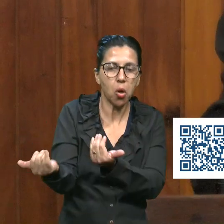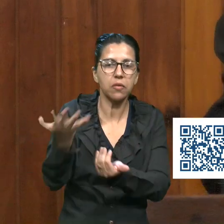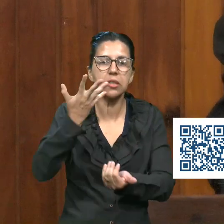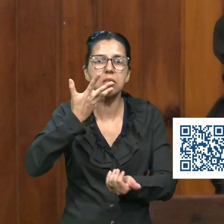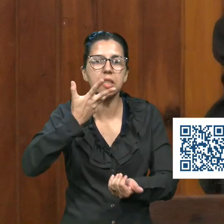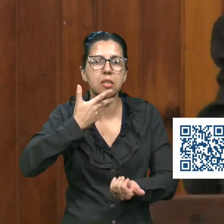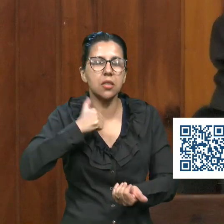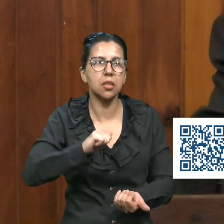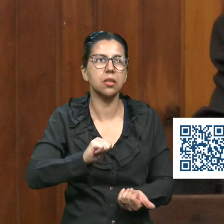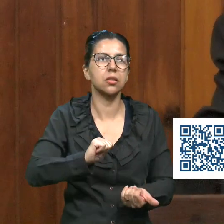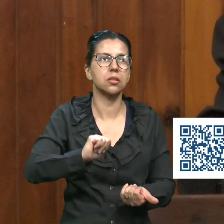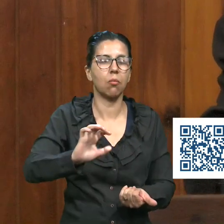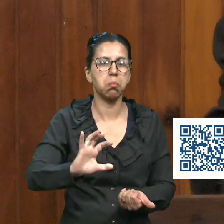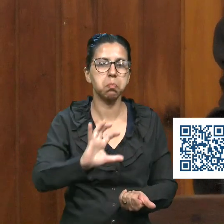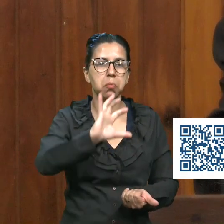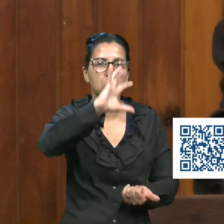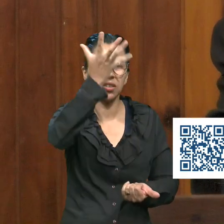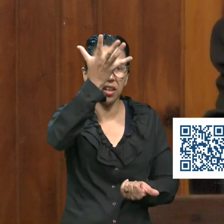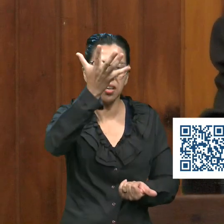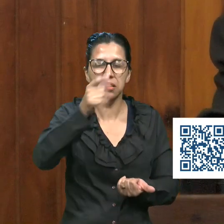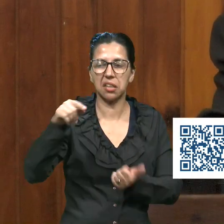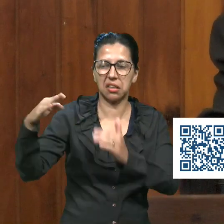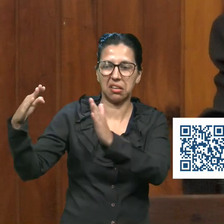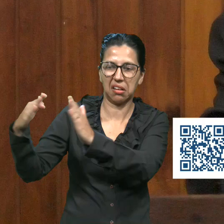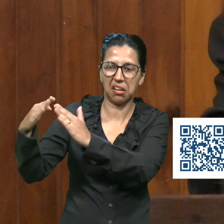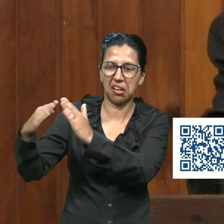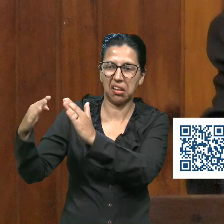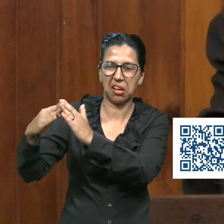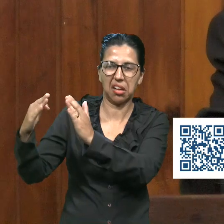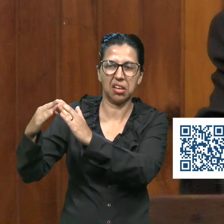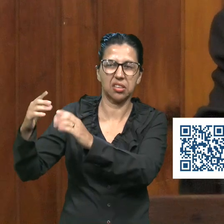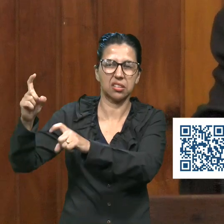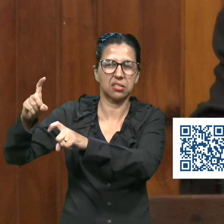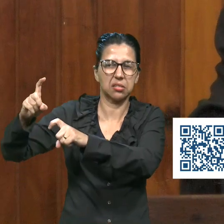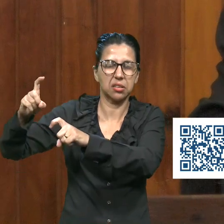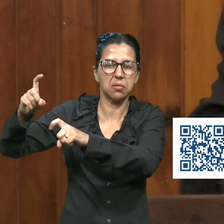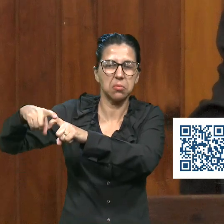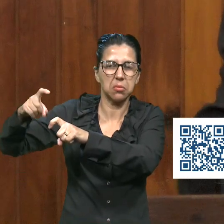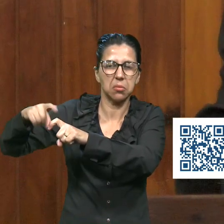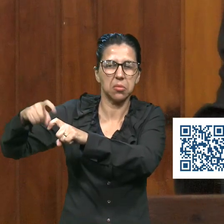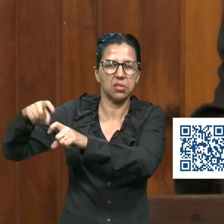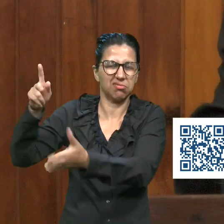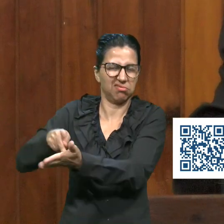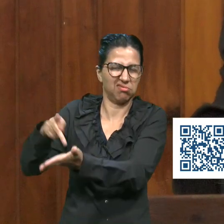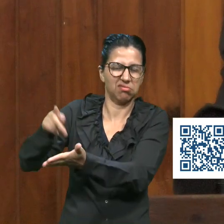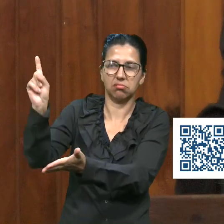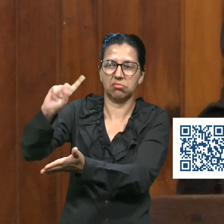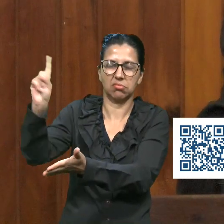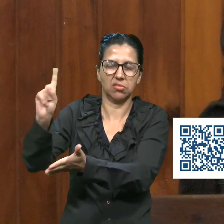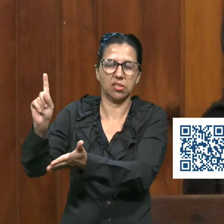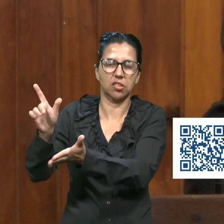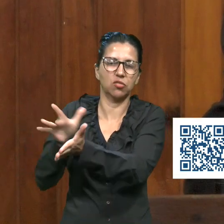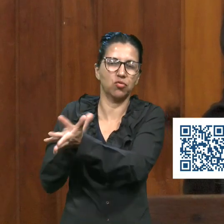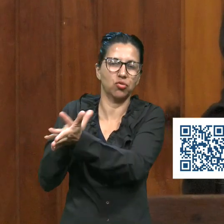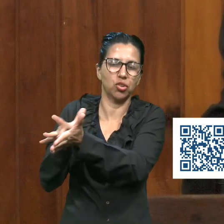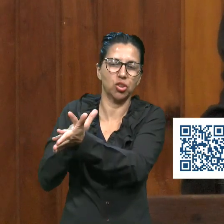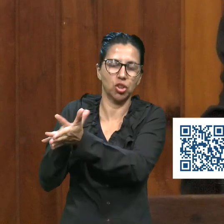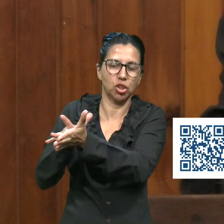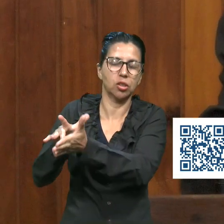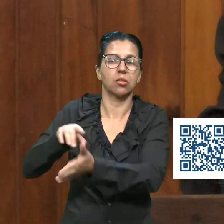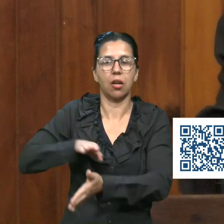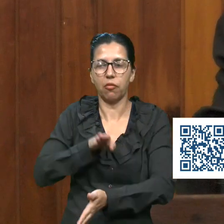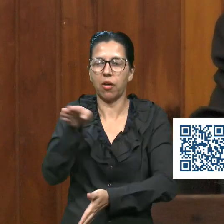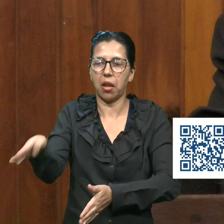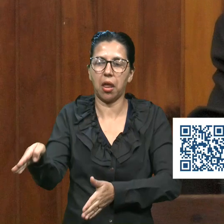se perdem aí nessas clínicas que fazem o aborto de uma maneira absolutamente